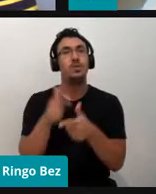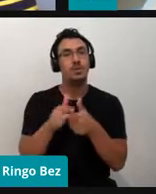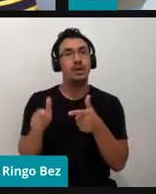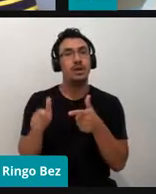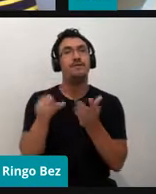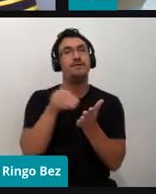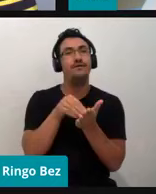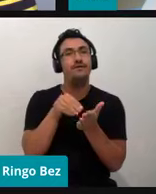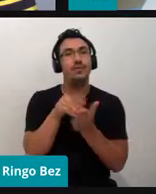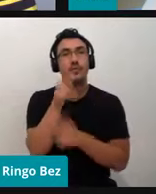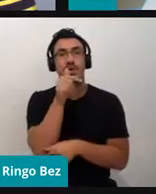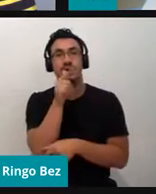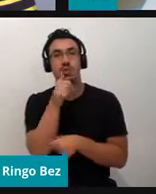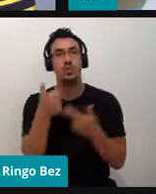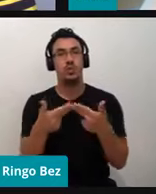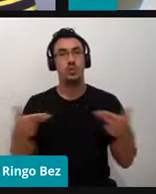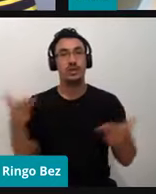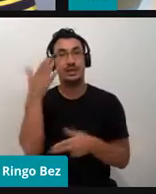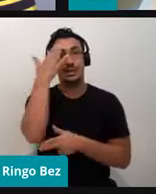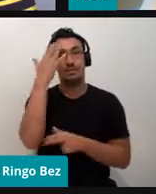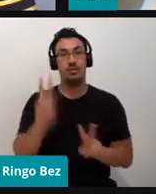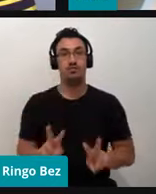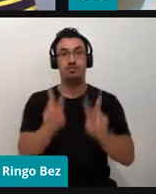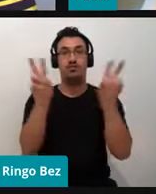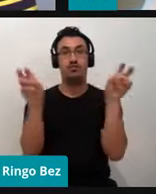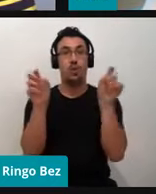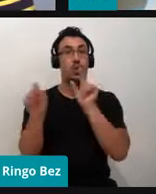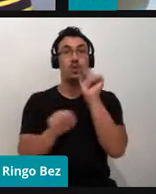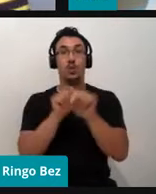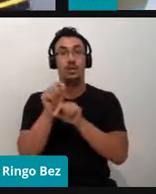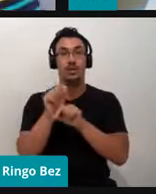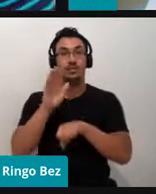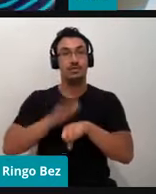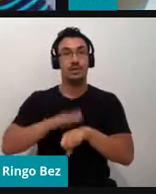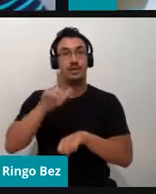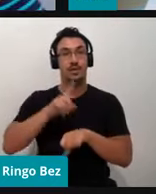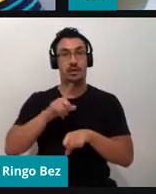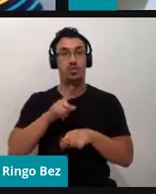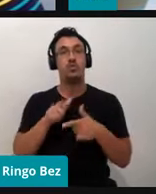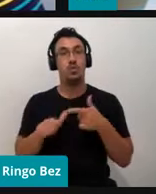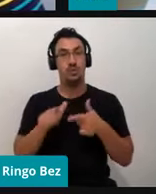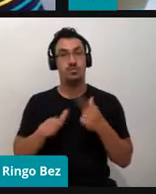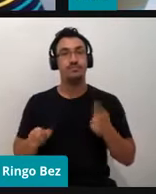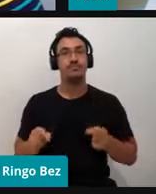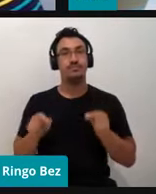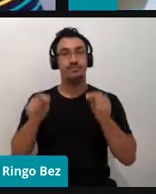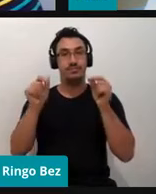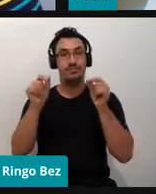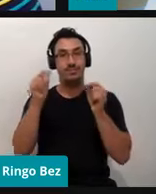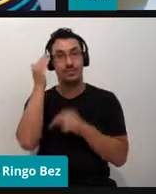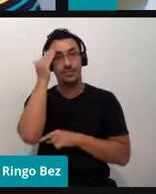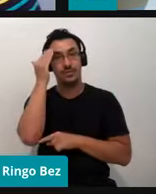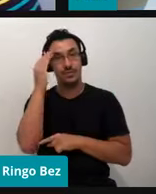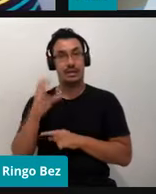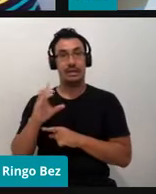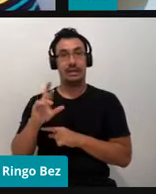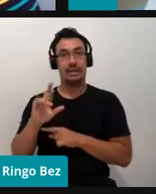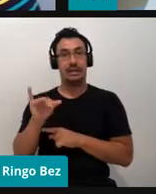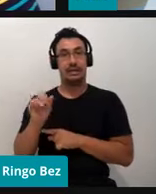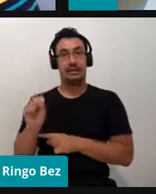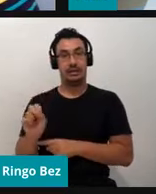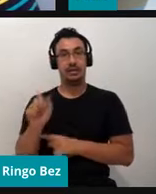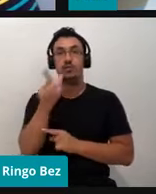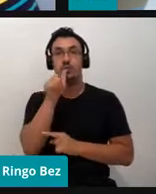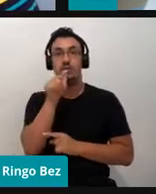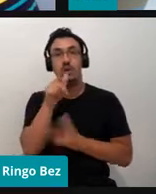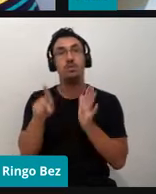E essas previsões se referem, inclusive, aos impactos econômicos que a crise hídrica pode